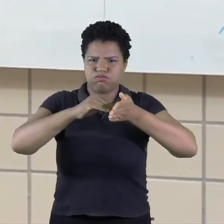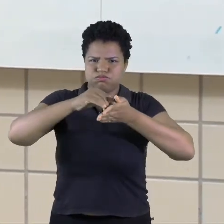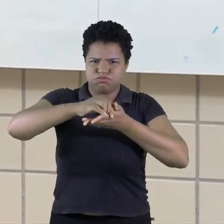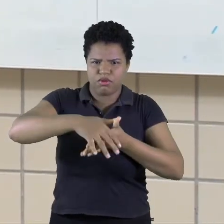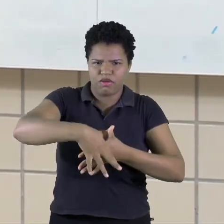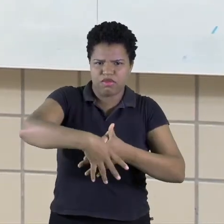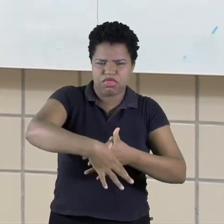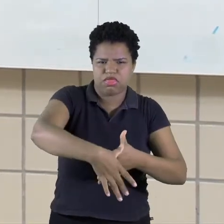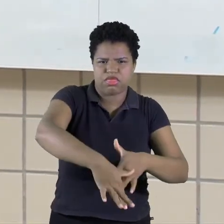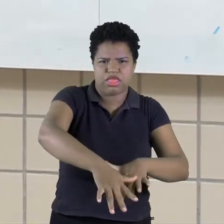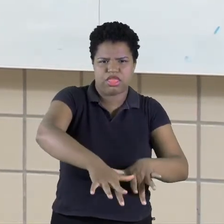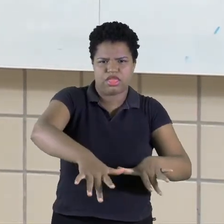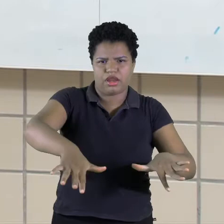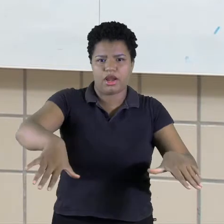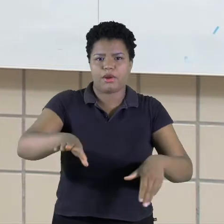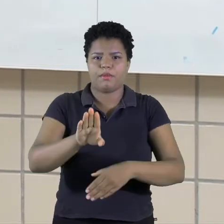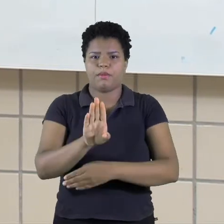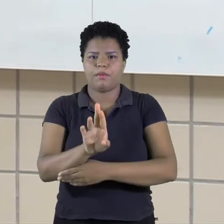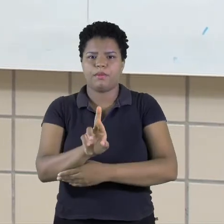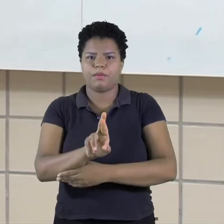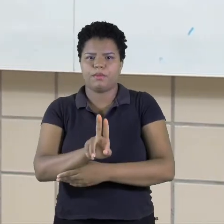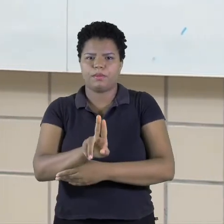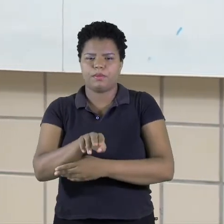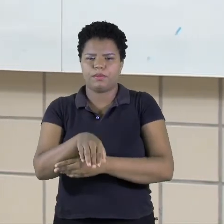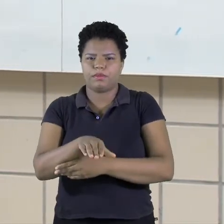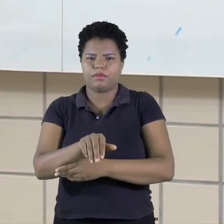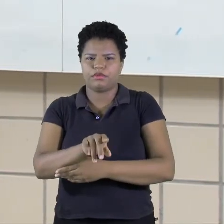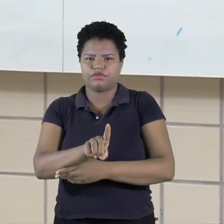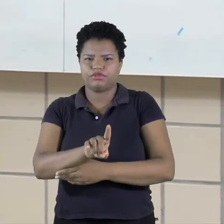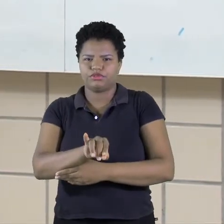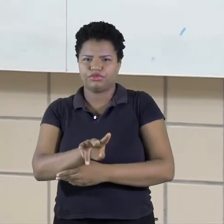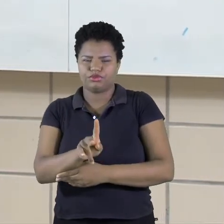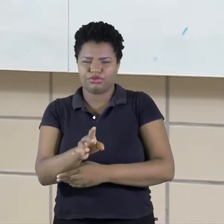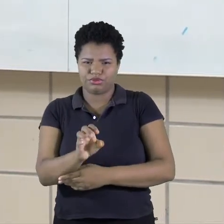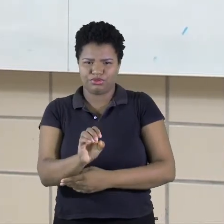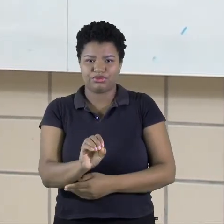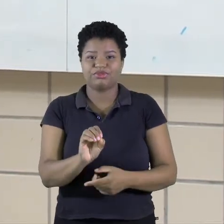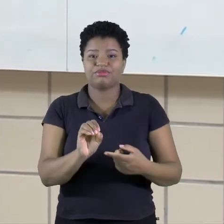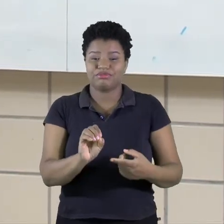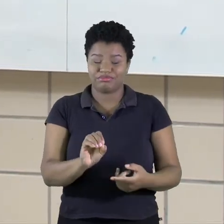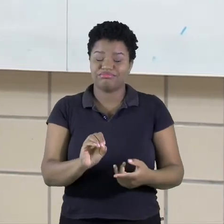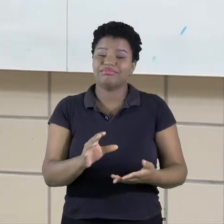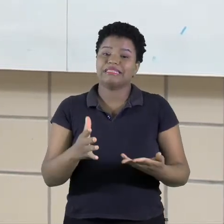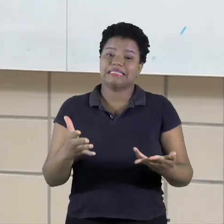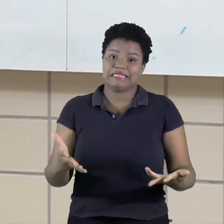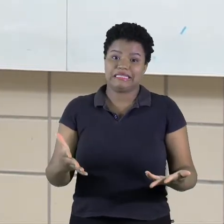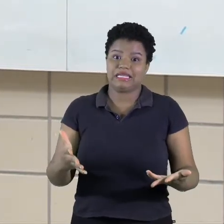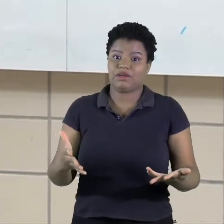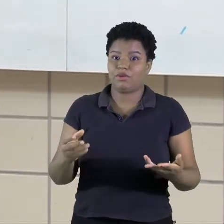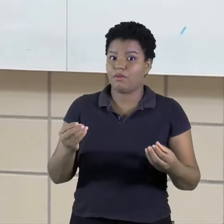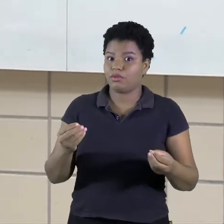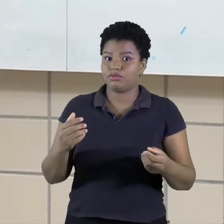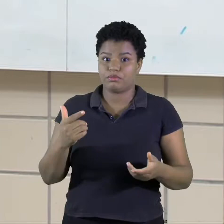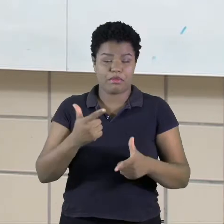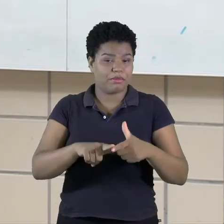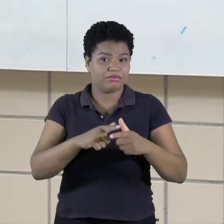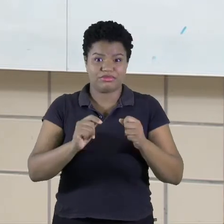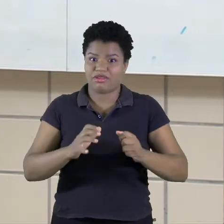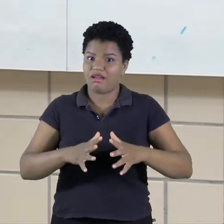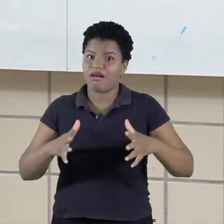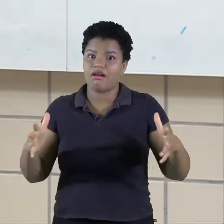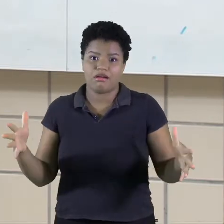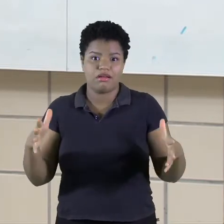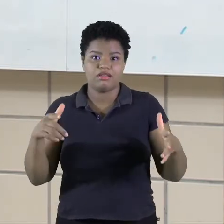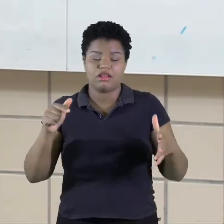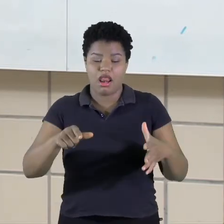humanos faleceram, né? Os seres vivos estão sofrendo consequências até hoje. Aquele solo, aquele rio não